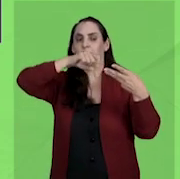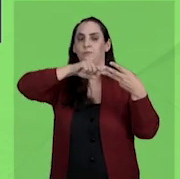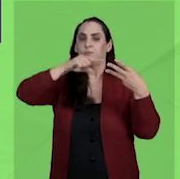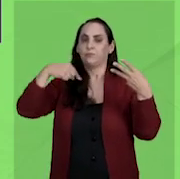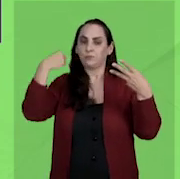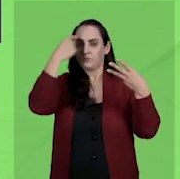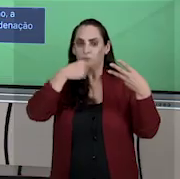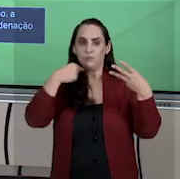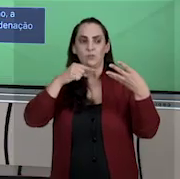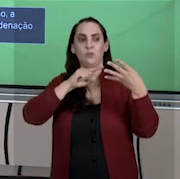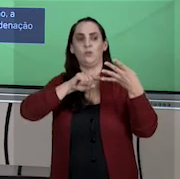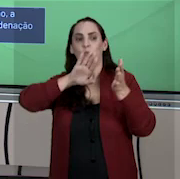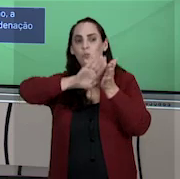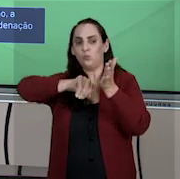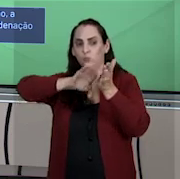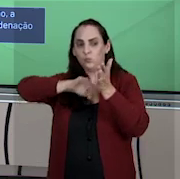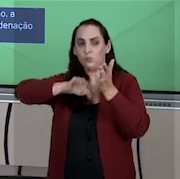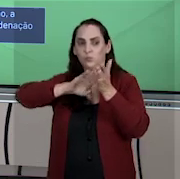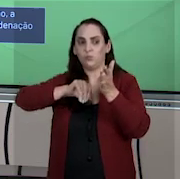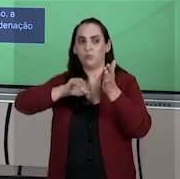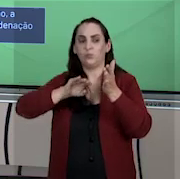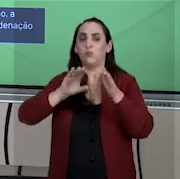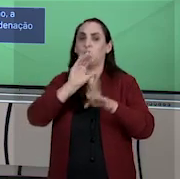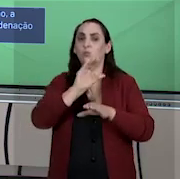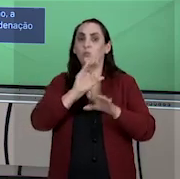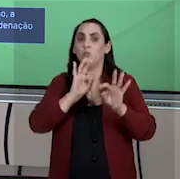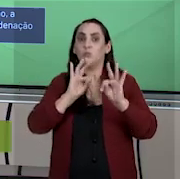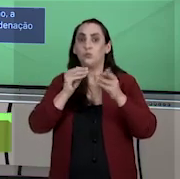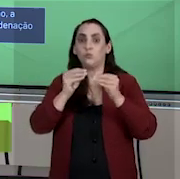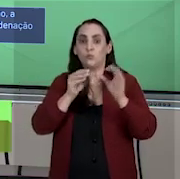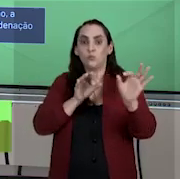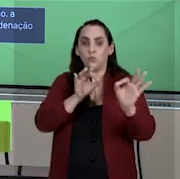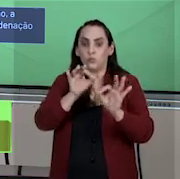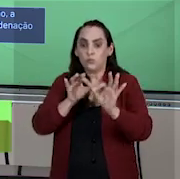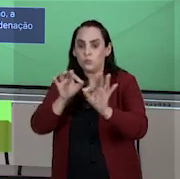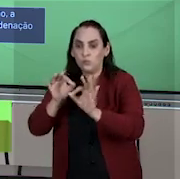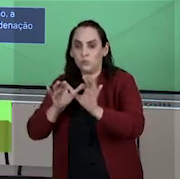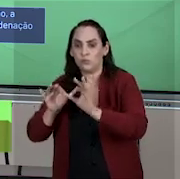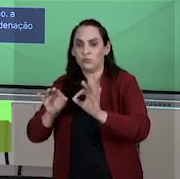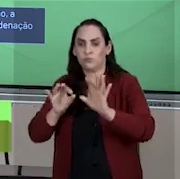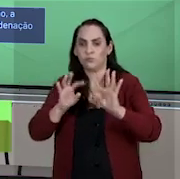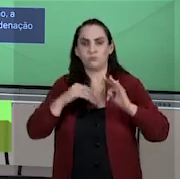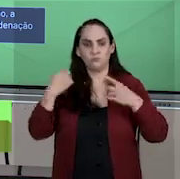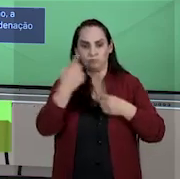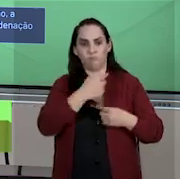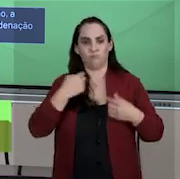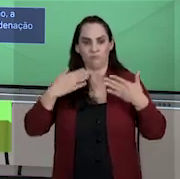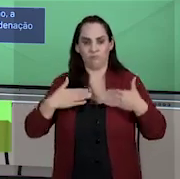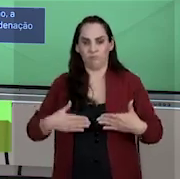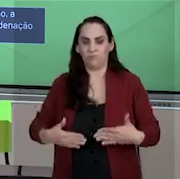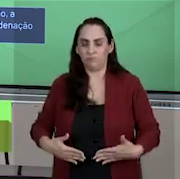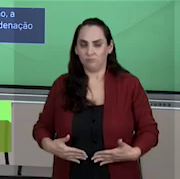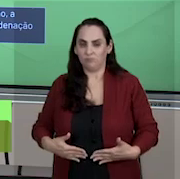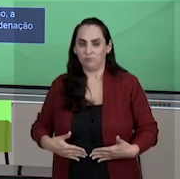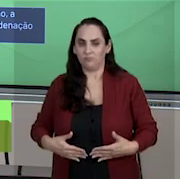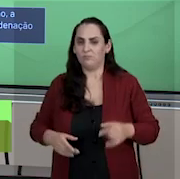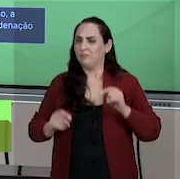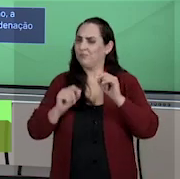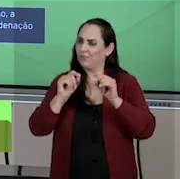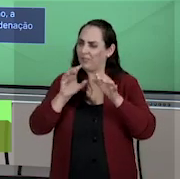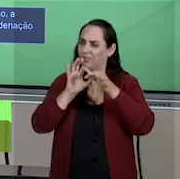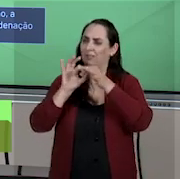coordenação dessas atividades. Professor, o que o sistema respiratório tem a ver com o sistema digestório? Bom,